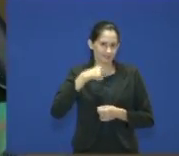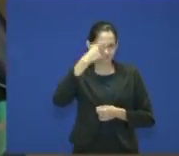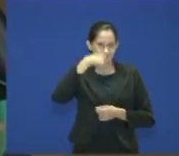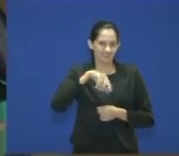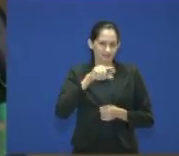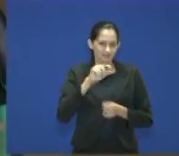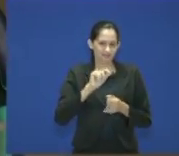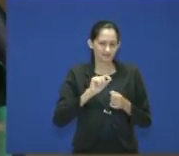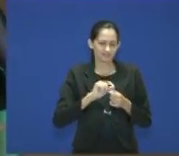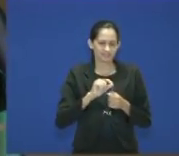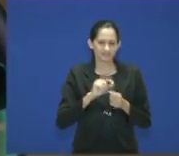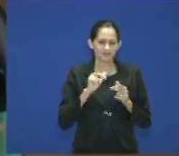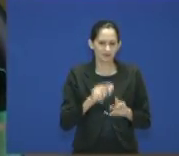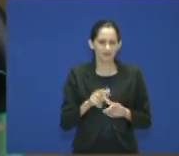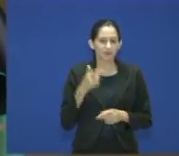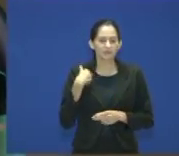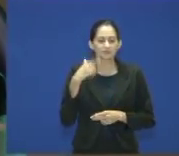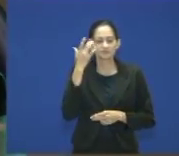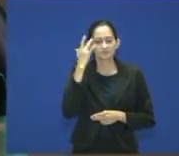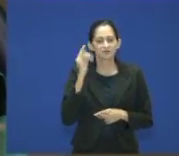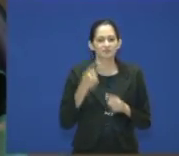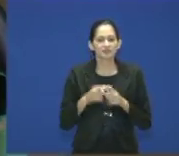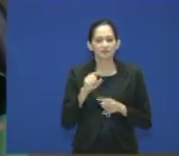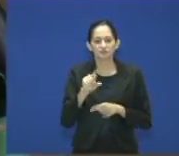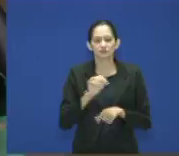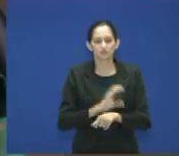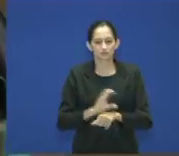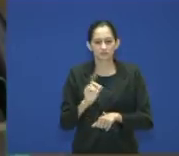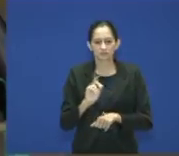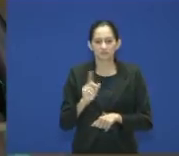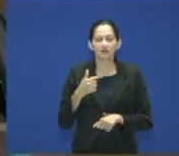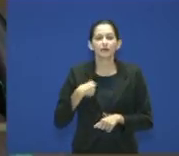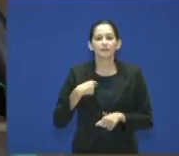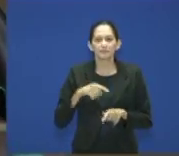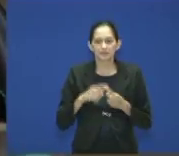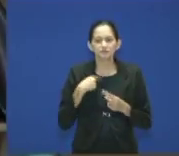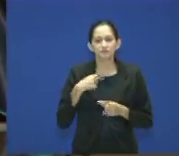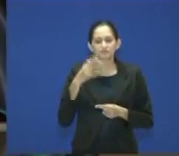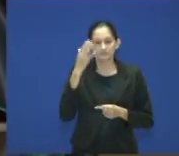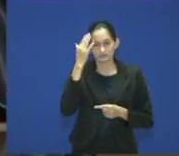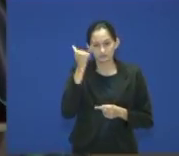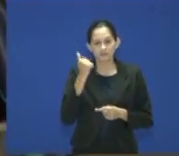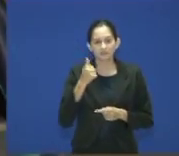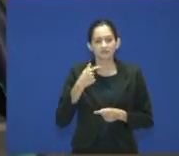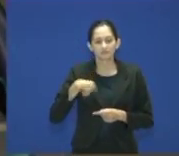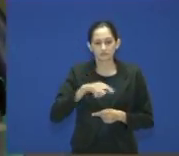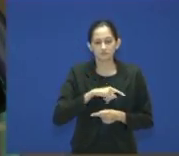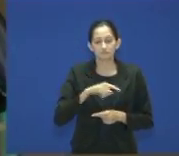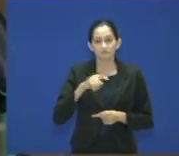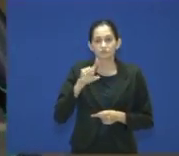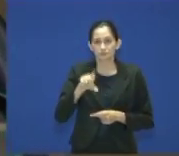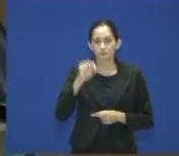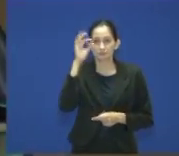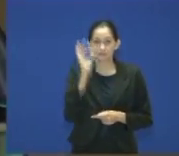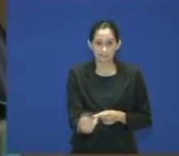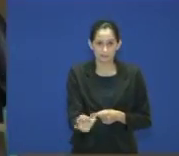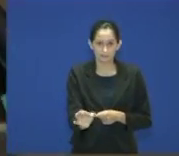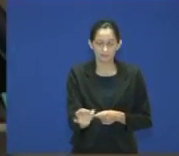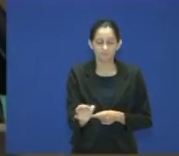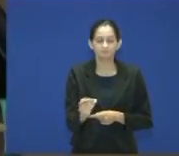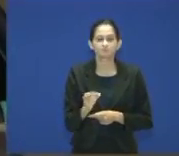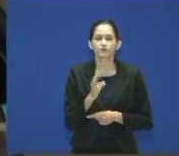né? Eu não sabia o motivo da escolha, mas agora eu sei que acertei. Aliás, acertamos. Nesses